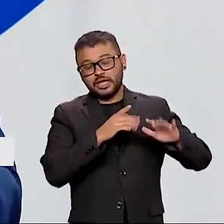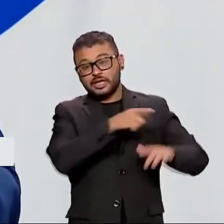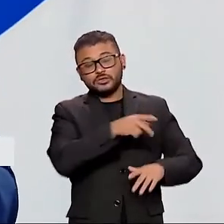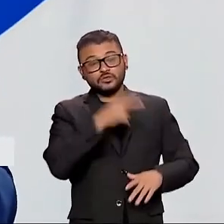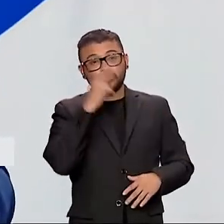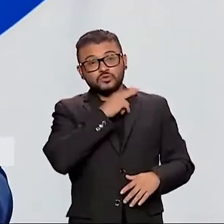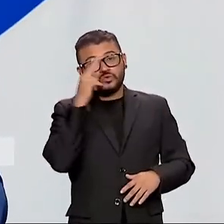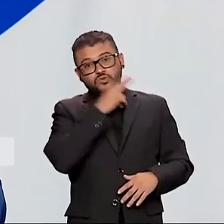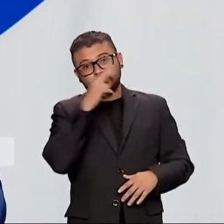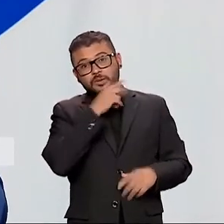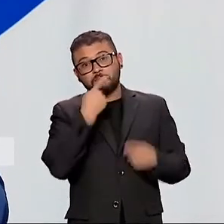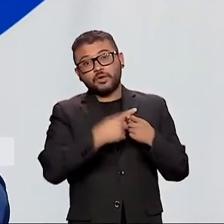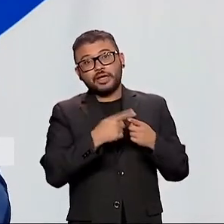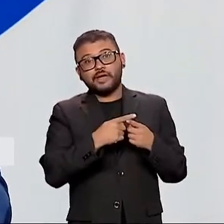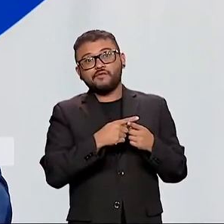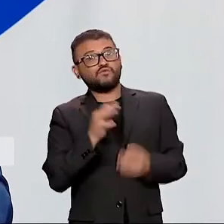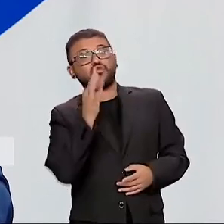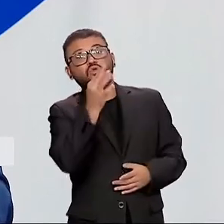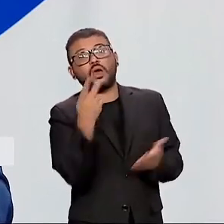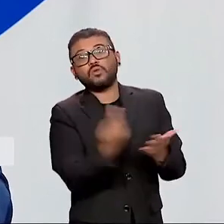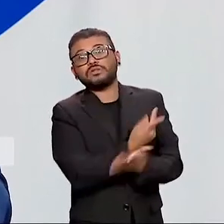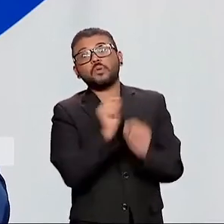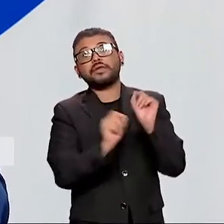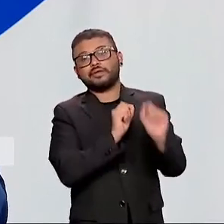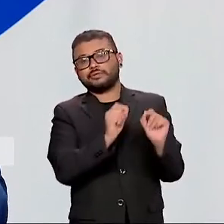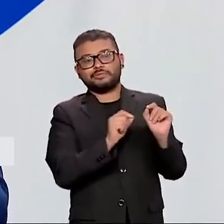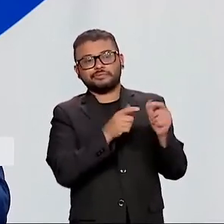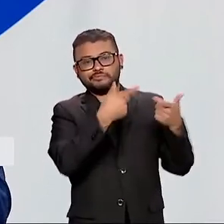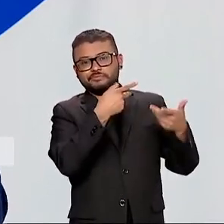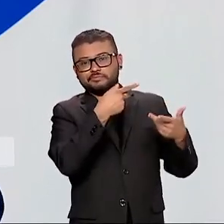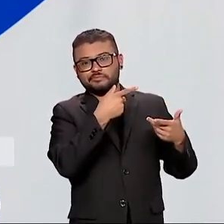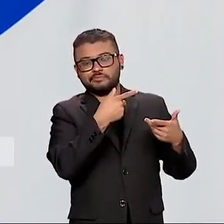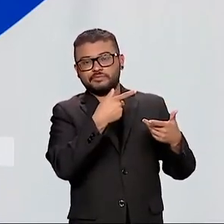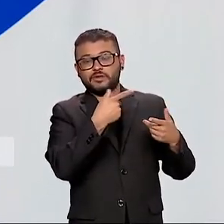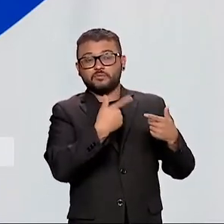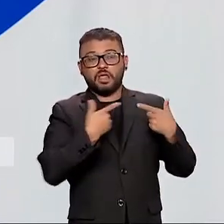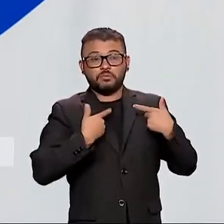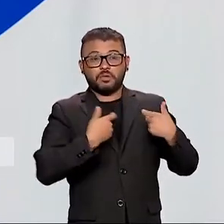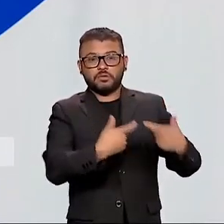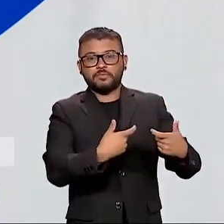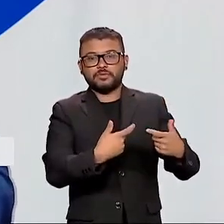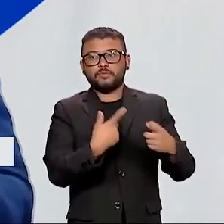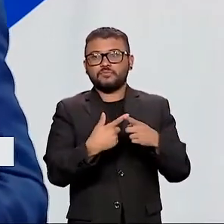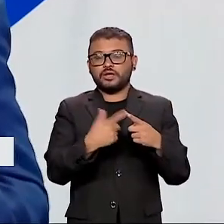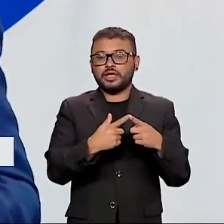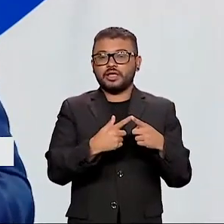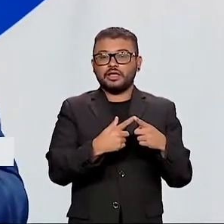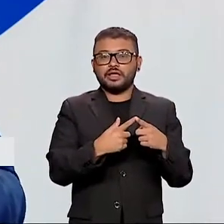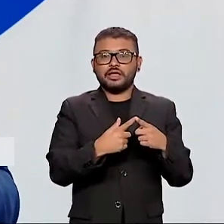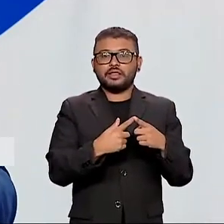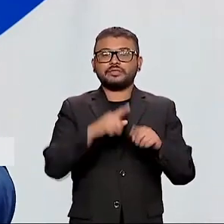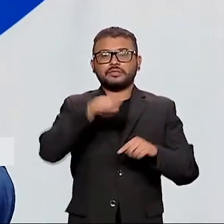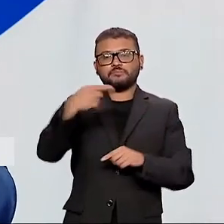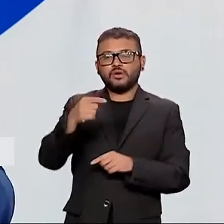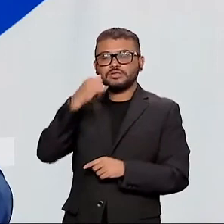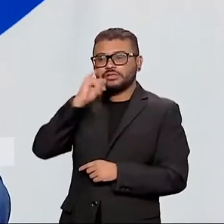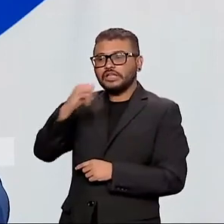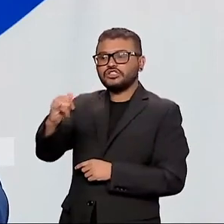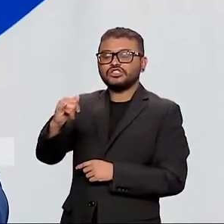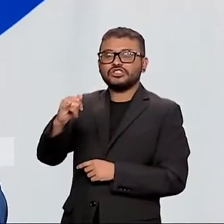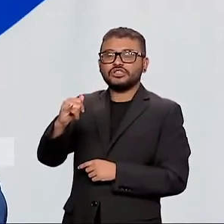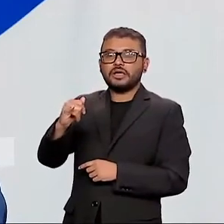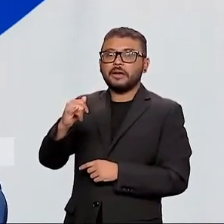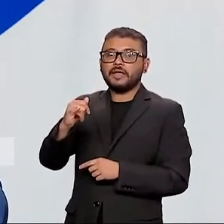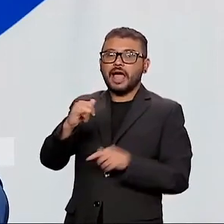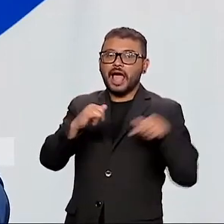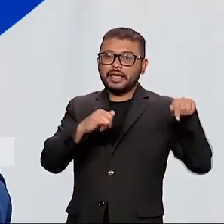e com preocupação do que vai acontecer. Porque vai chegar aqui o inverno e a energia certamente vai ficar um pouco